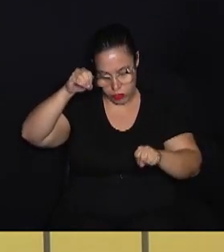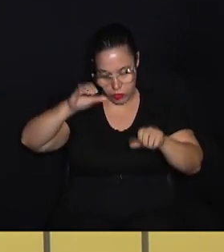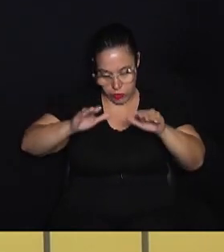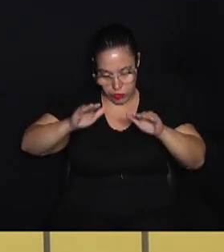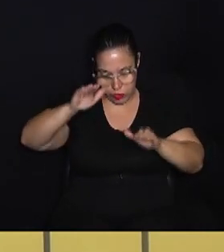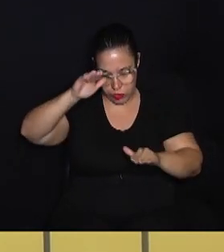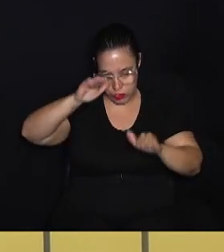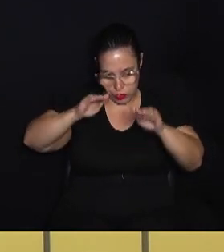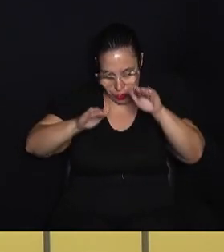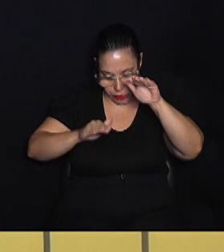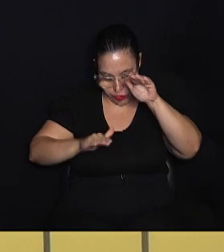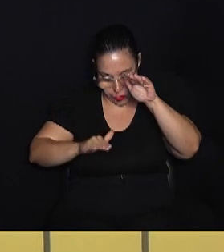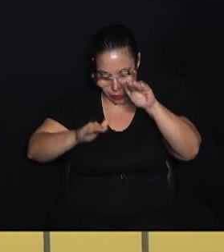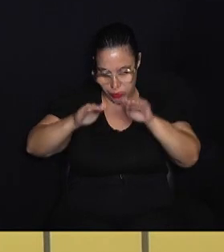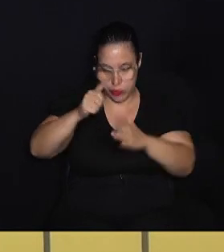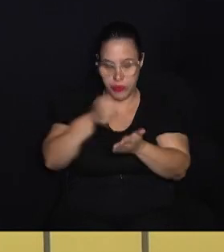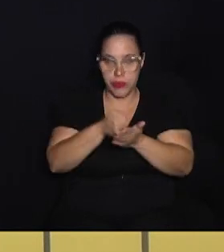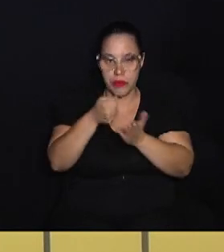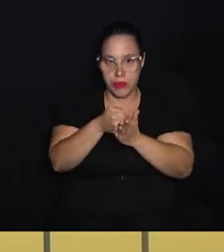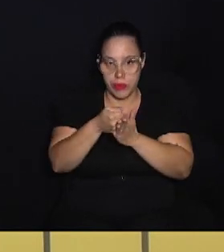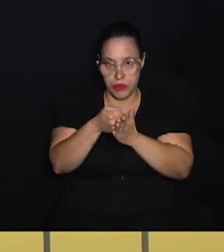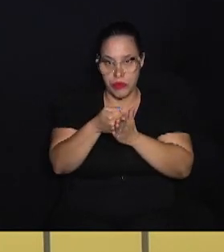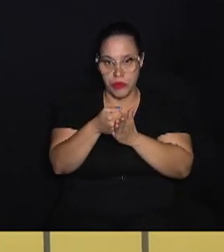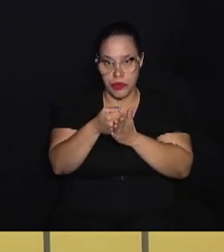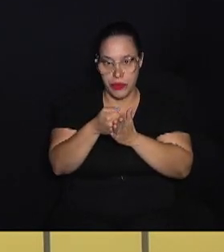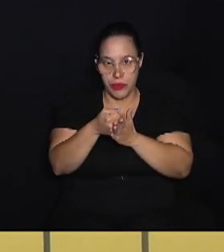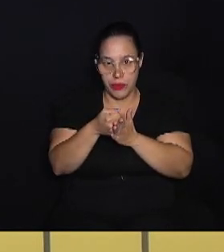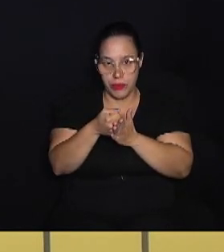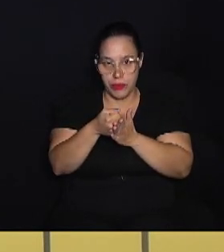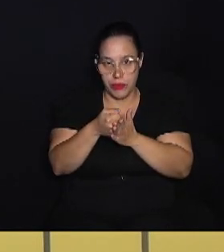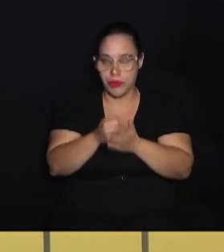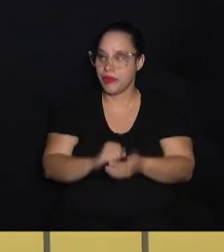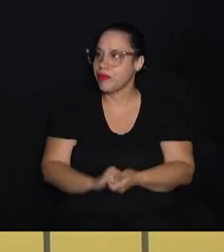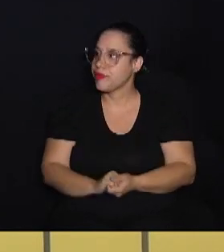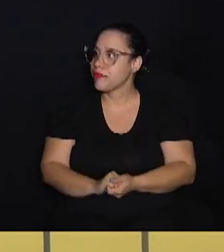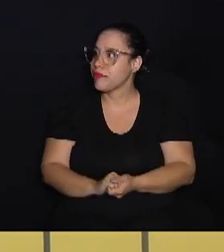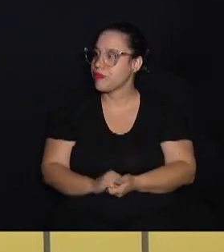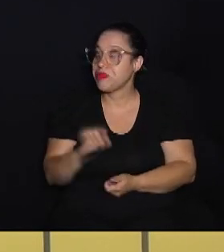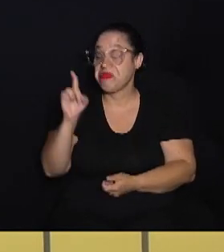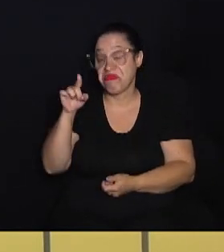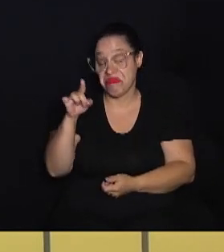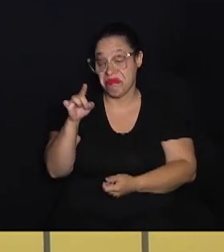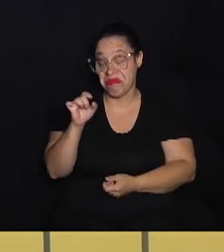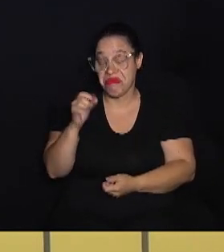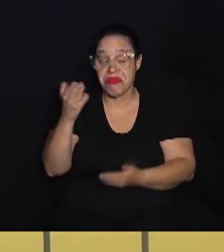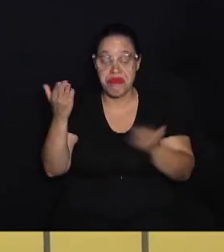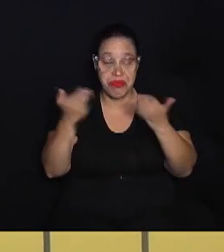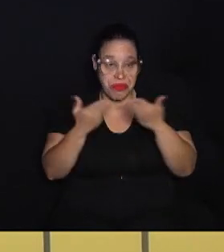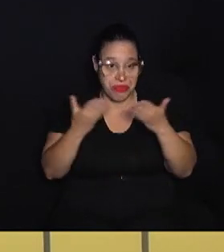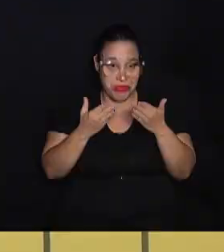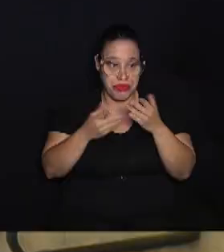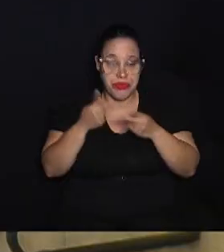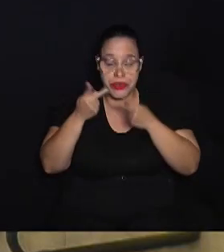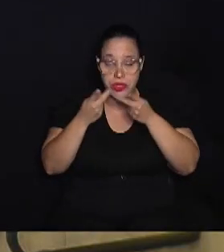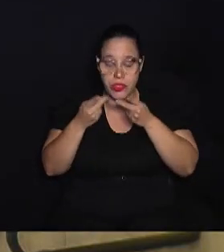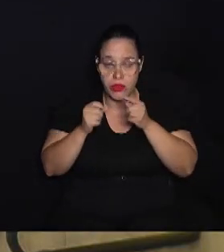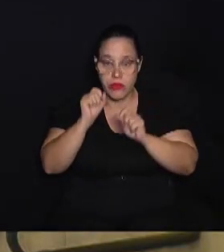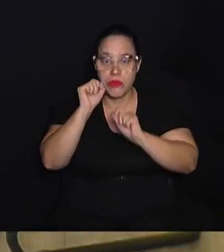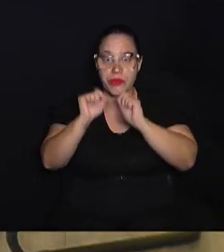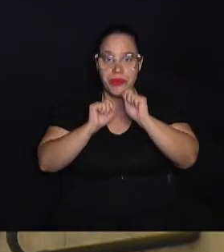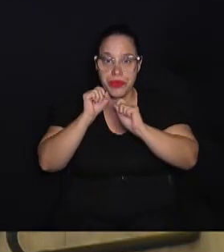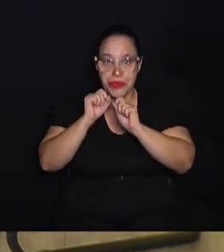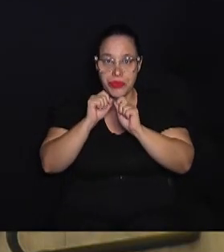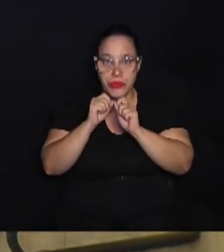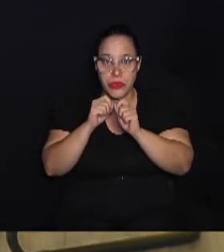permita que a gente cumpra as metas às quais a gente se comprometeu. Sim, agora quando a gente fala ainda, já que a gente entrou nessa questão